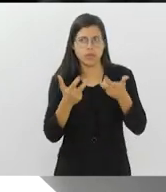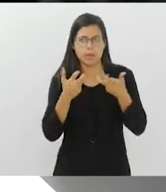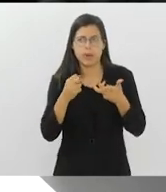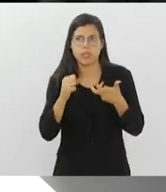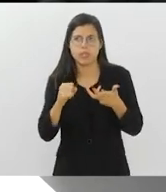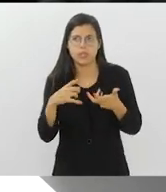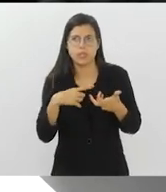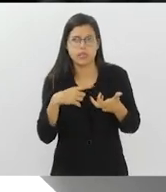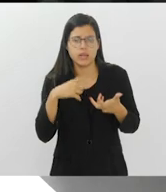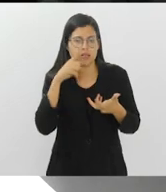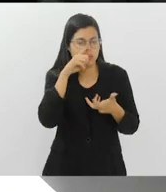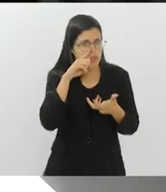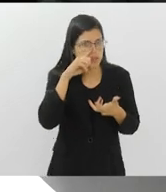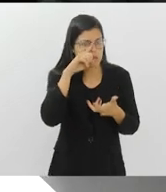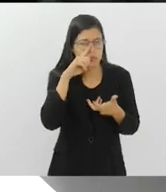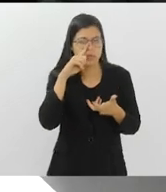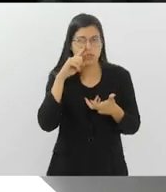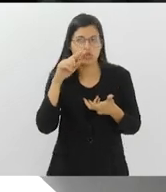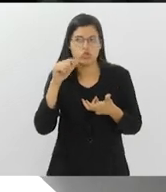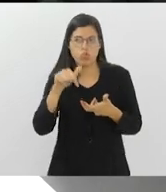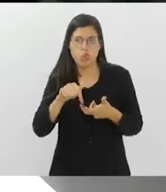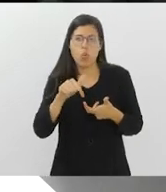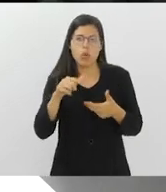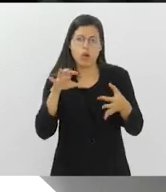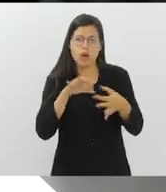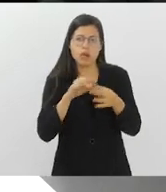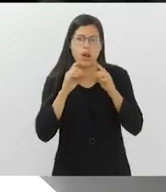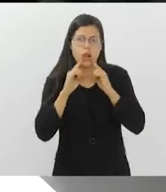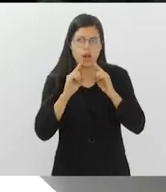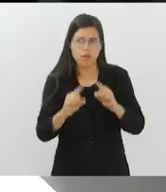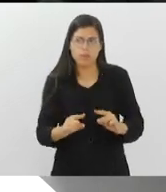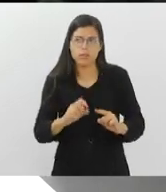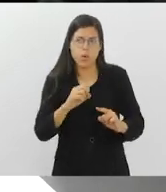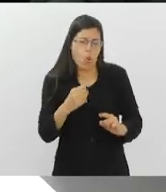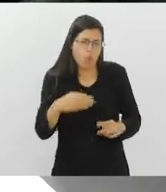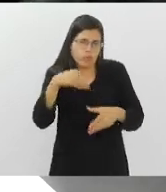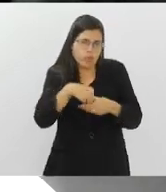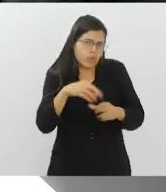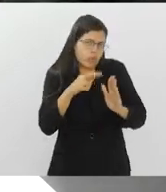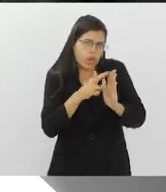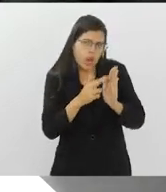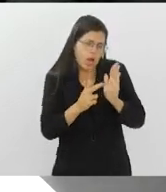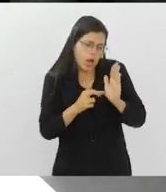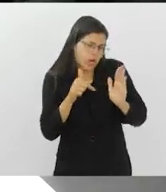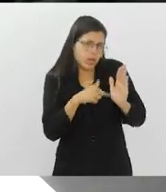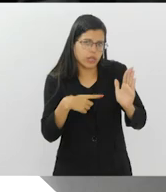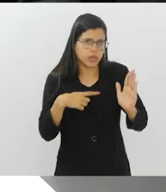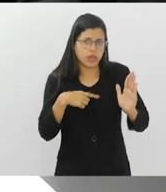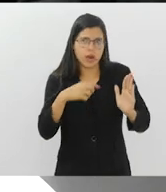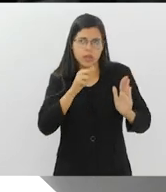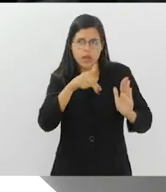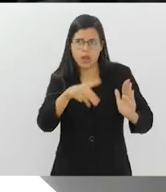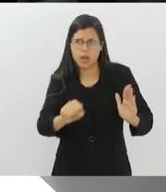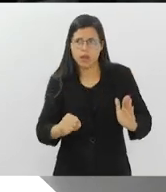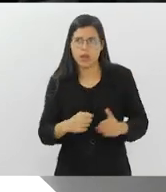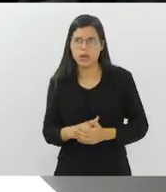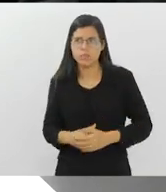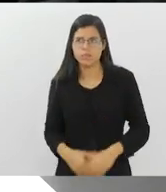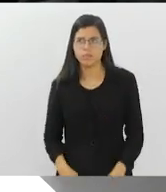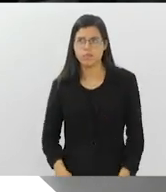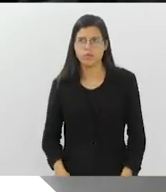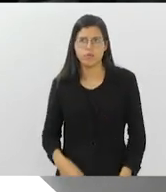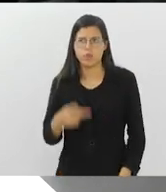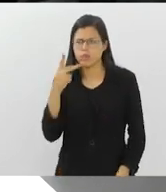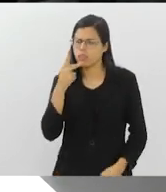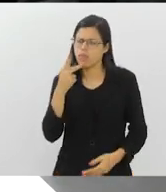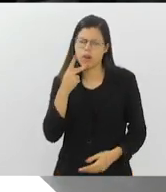relação àquela reclamação ou não, ou ela estaria dentro de uma regra que é prevista na própria ANS. É isso, eu não cheguei em nenhum momento a